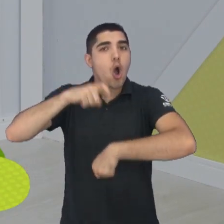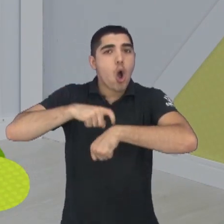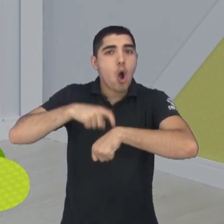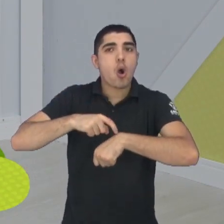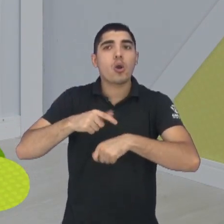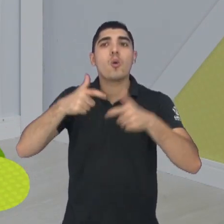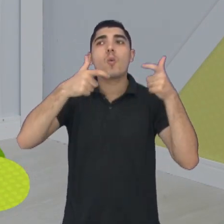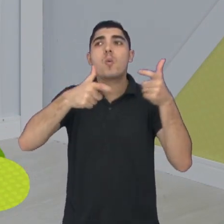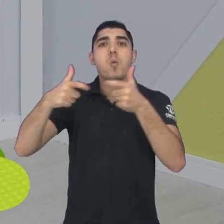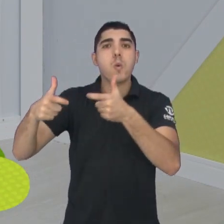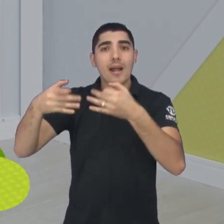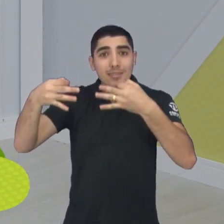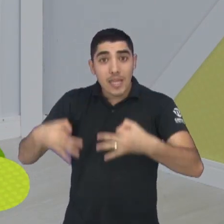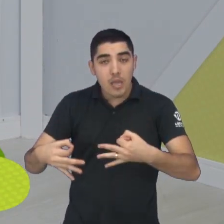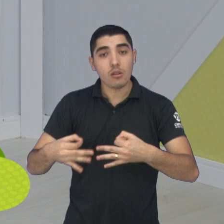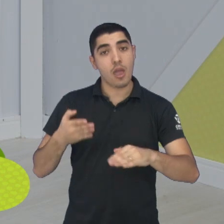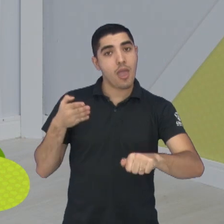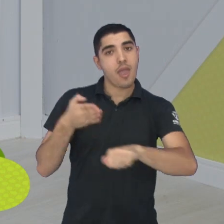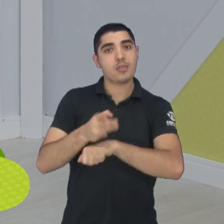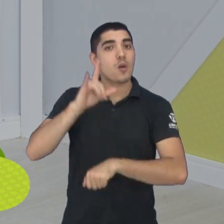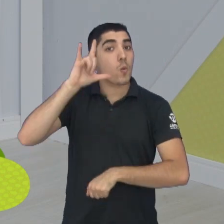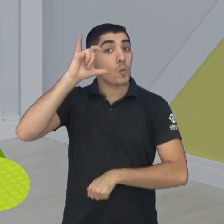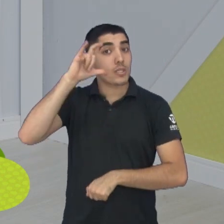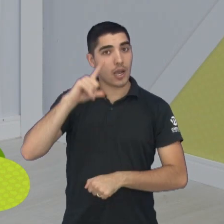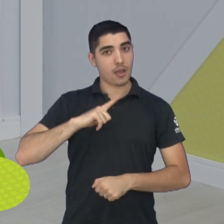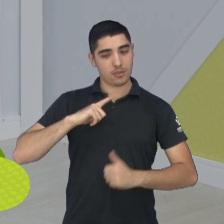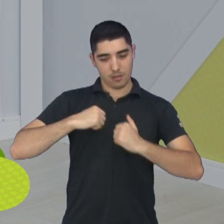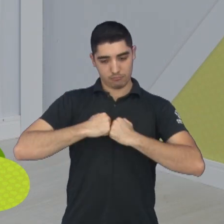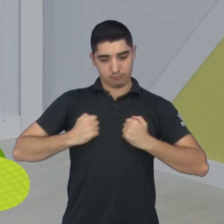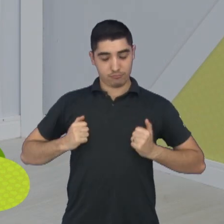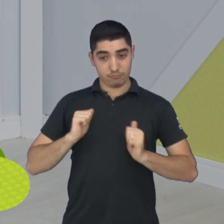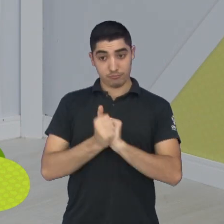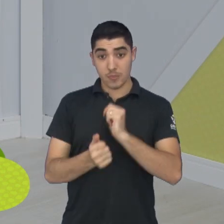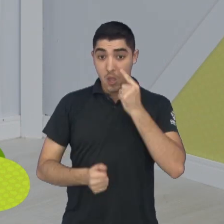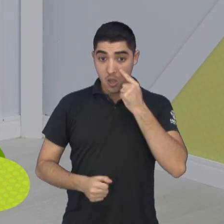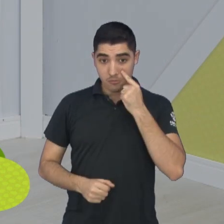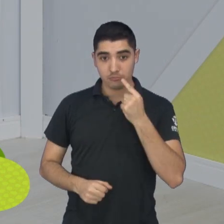cada modalidade, acesse o Instagram do Atleta Cidadão, que é o